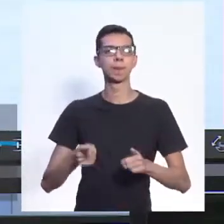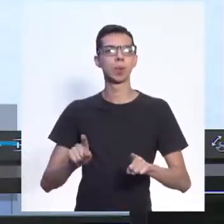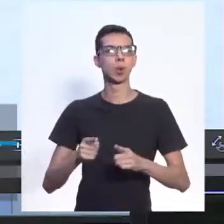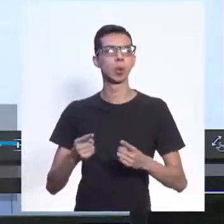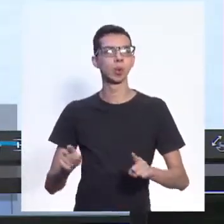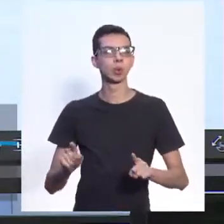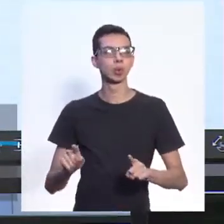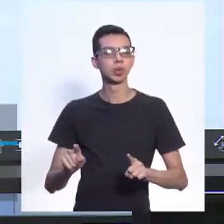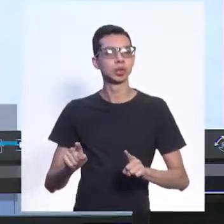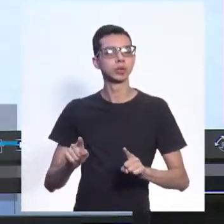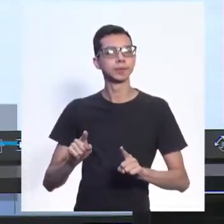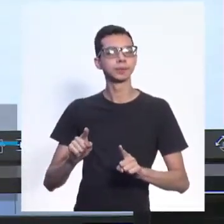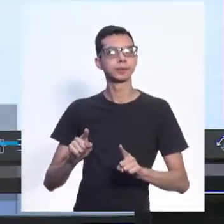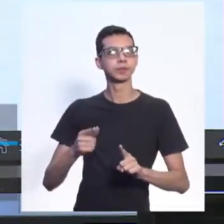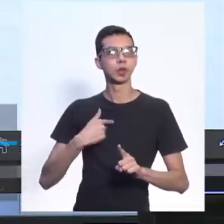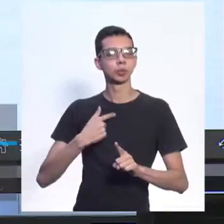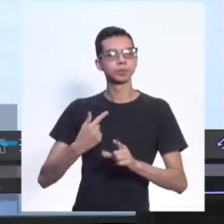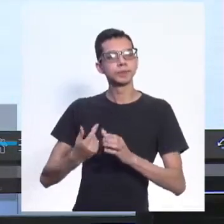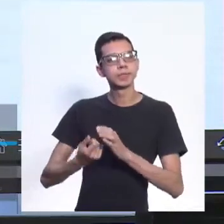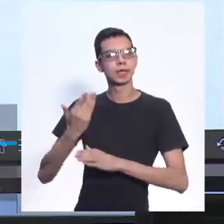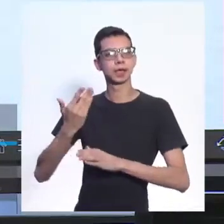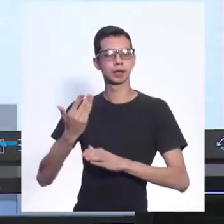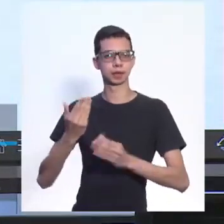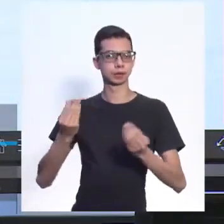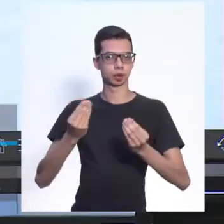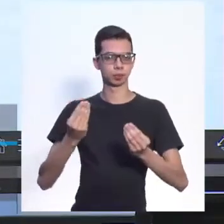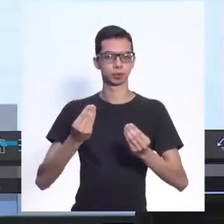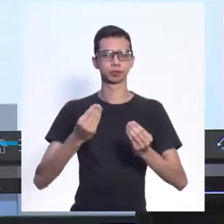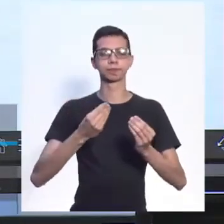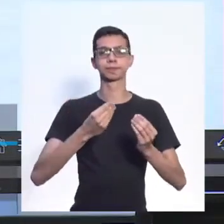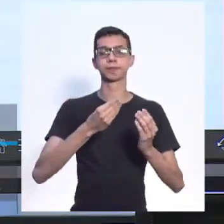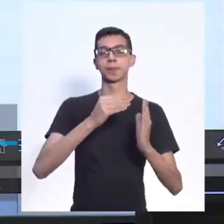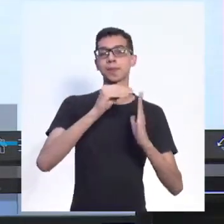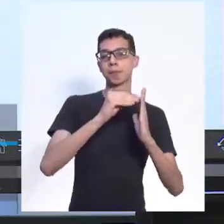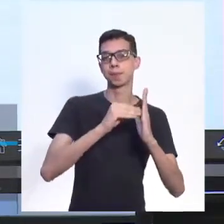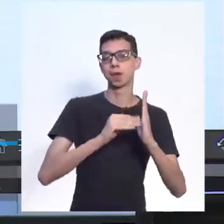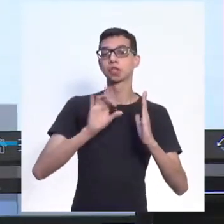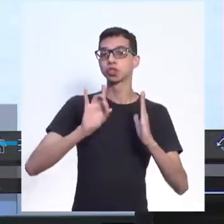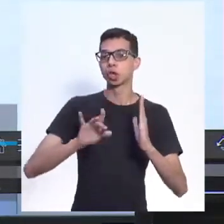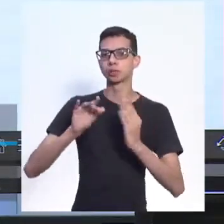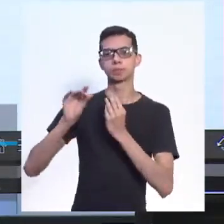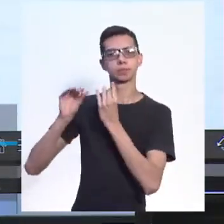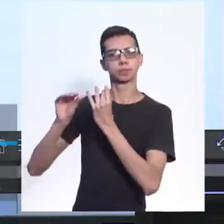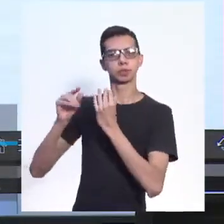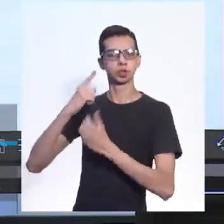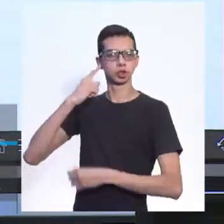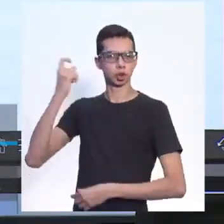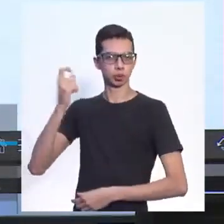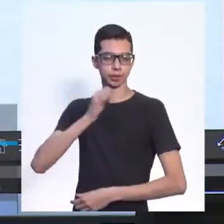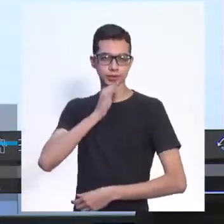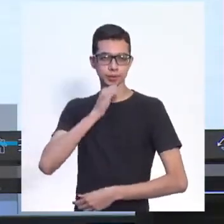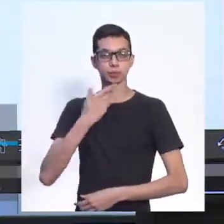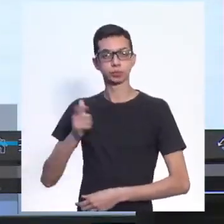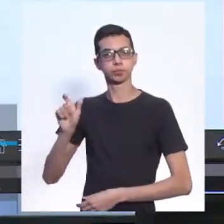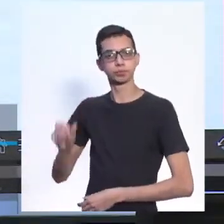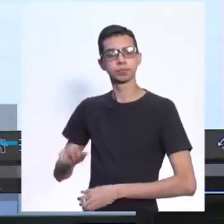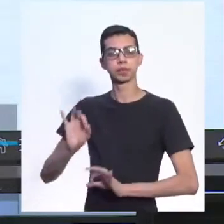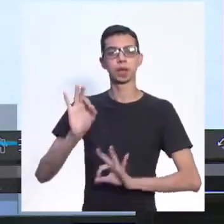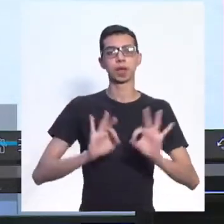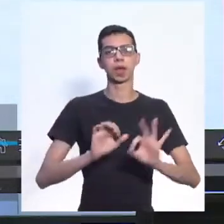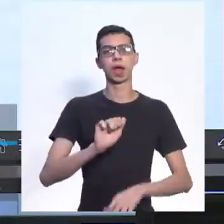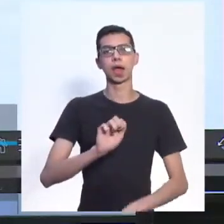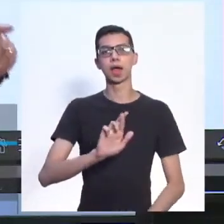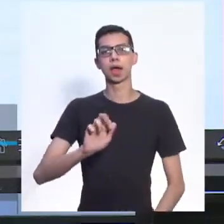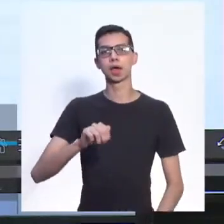arranjos de flauta para ela. Tá? Então, o arranjador ele faz essa parte. Ele cria uma parte ali, né? Um arranjo, ou seja,